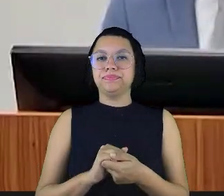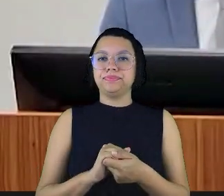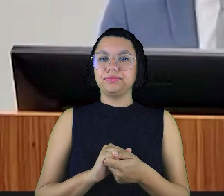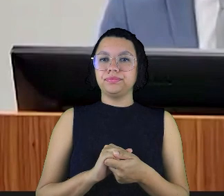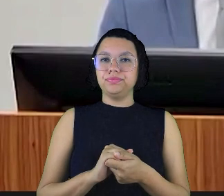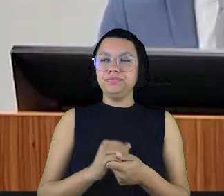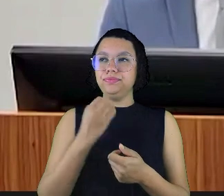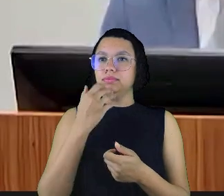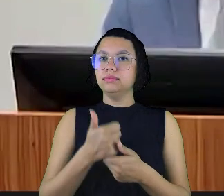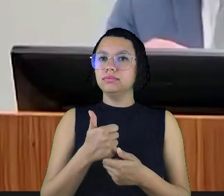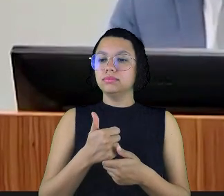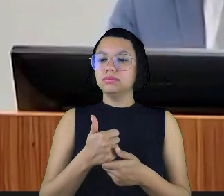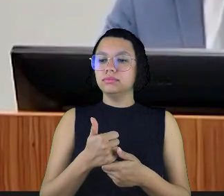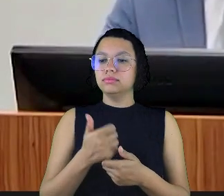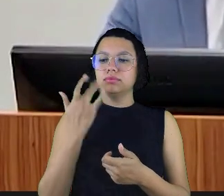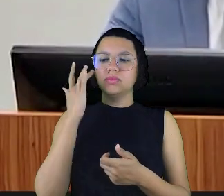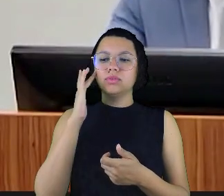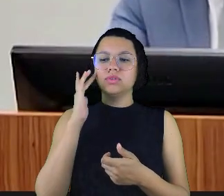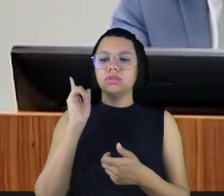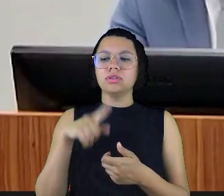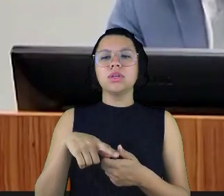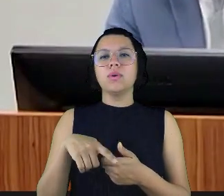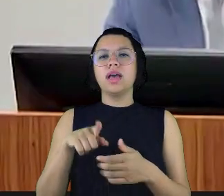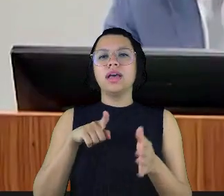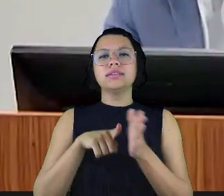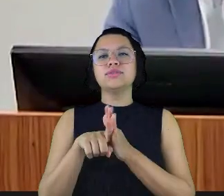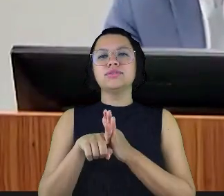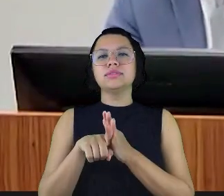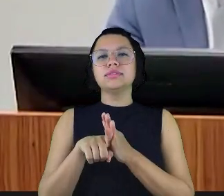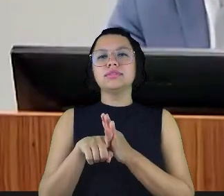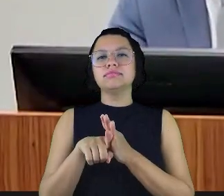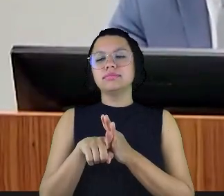eu acho que essas questões elas estão